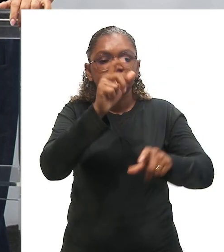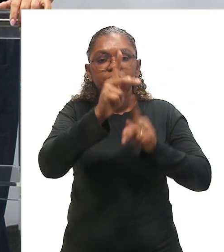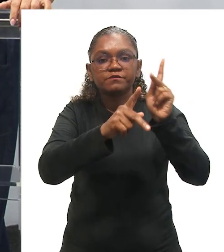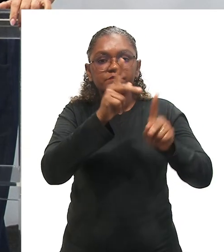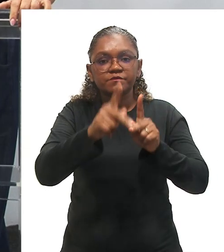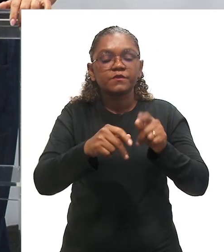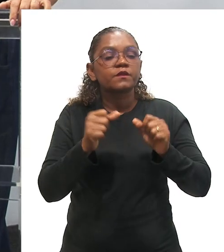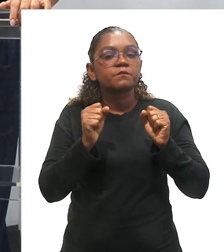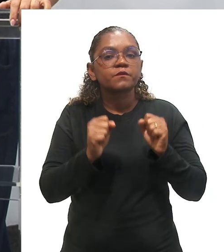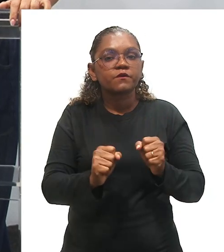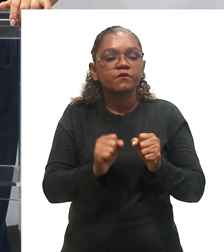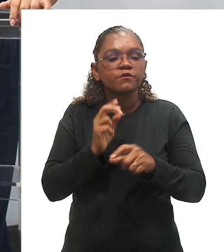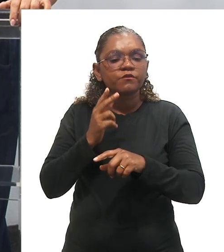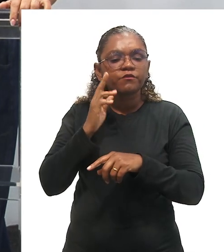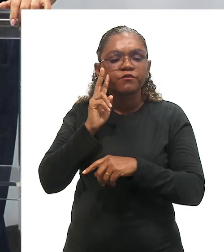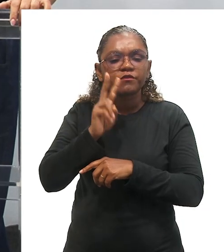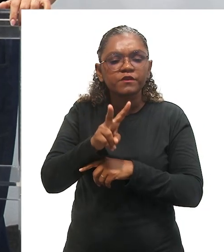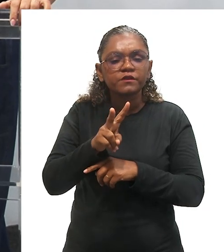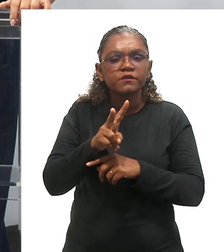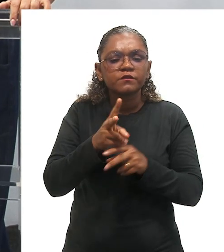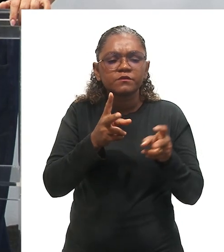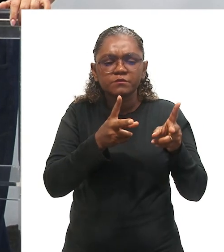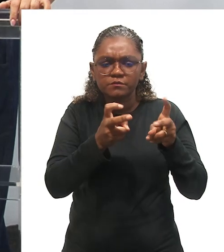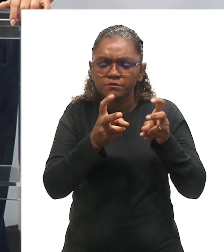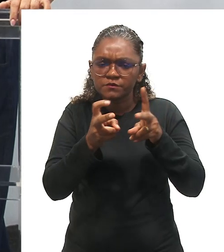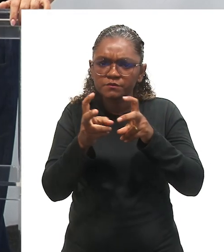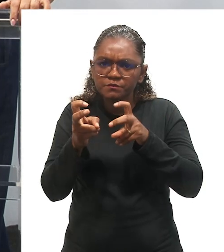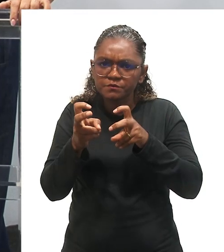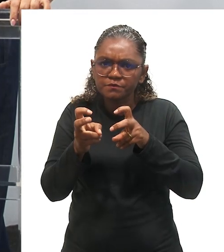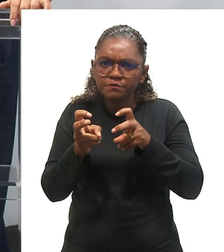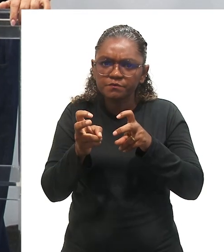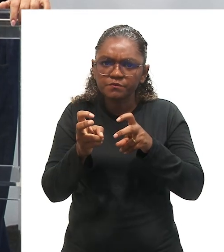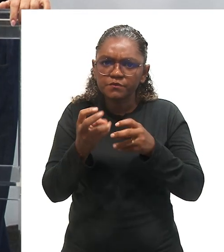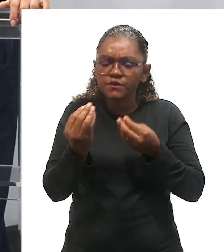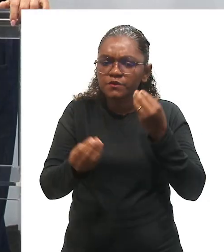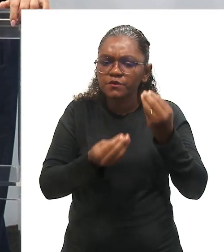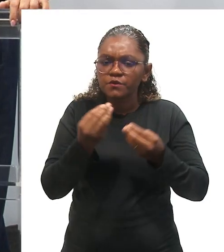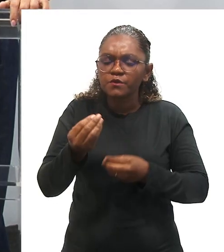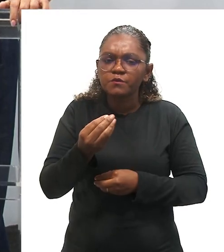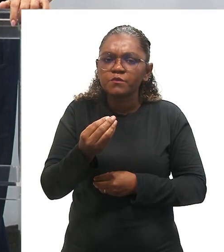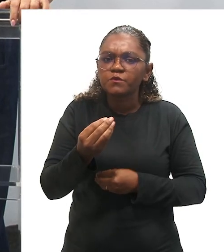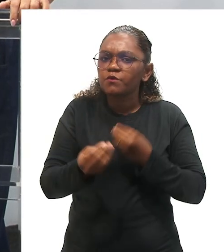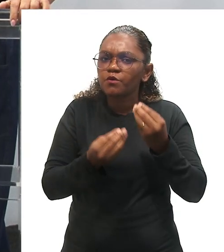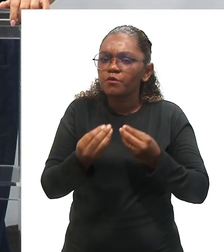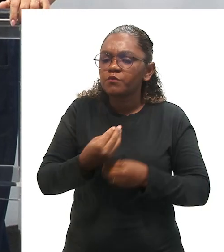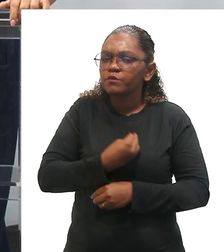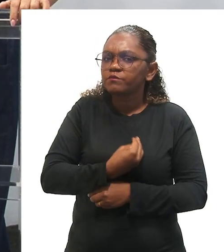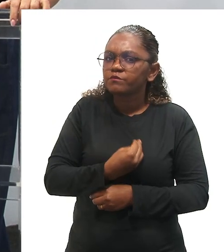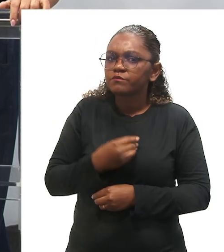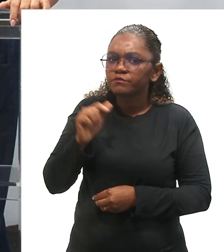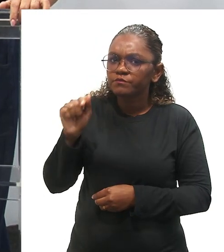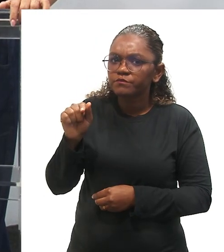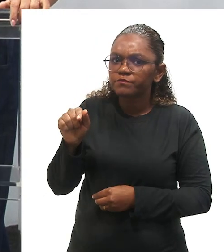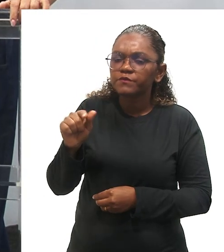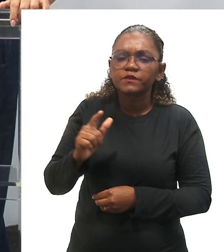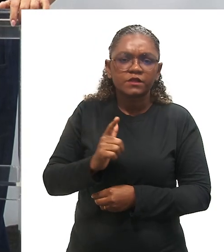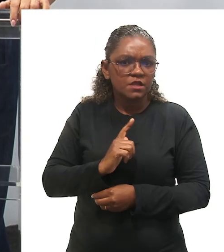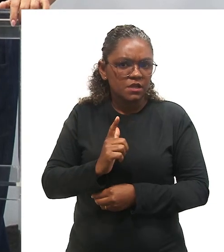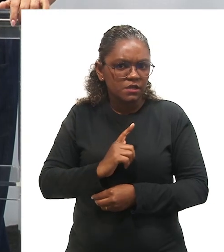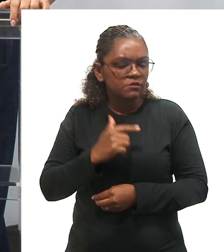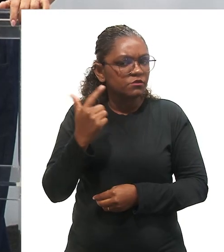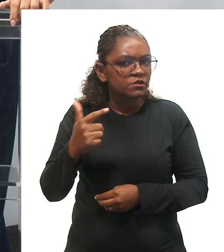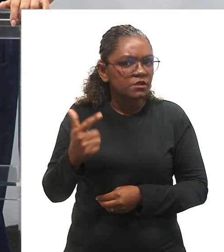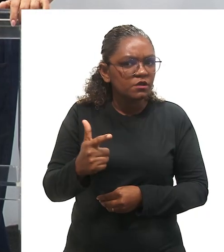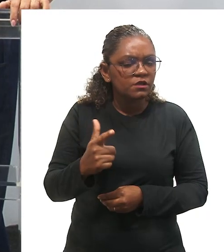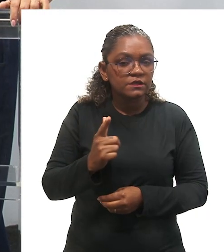ele pode verificar e identificar como está a saúde do órgão. O que o órgão tem de